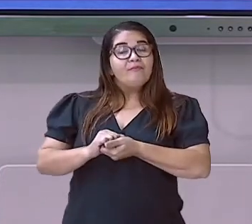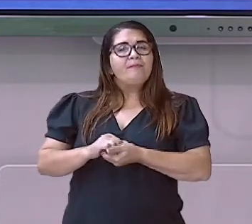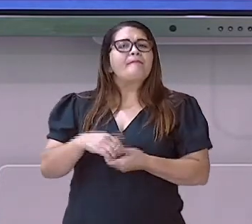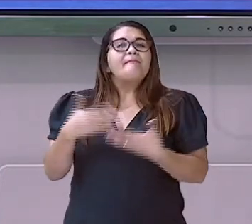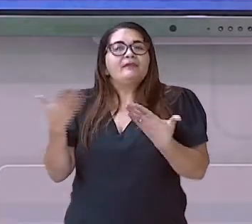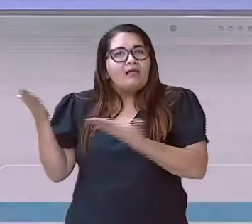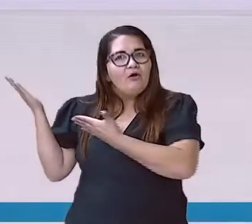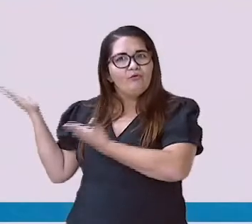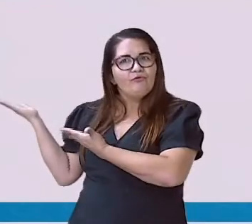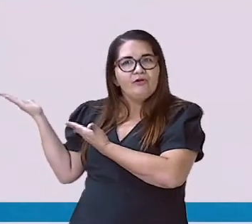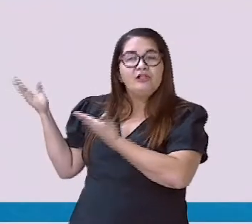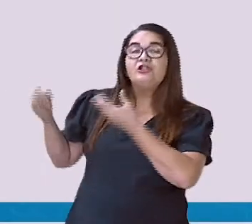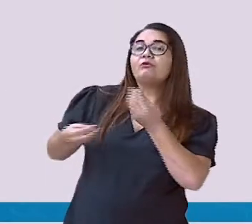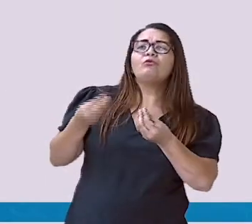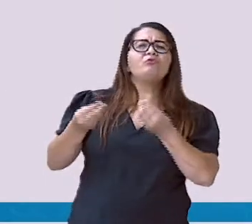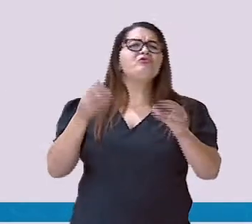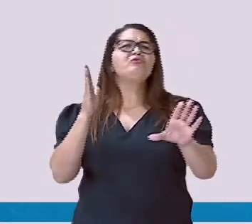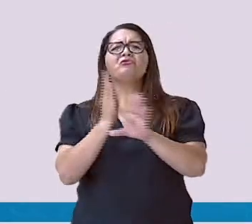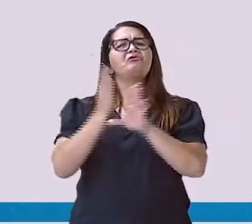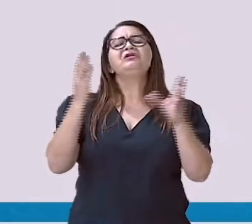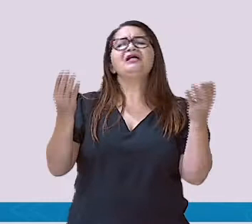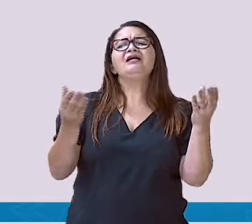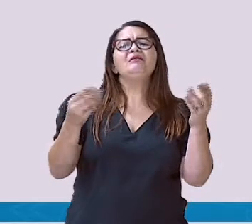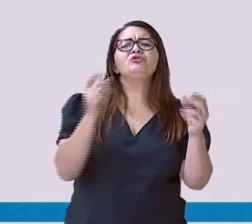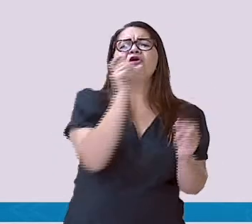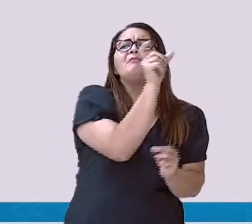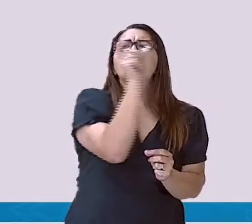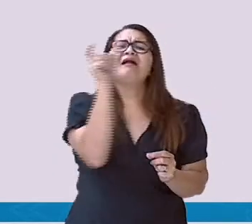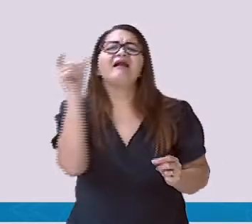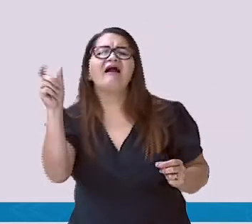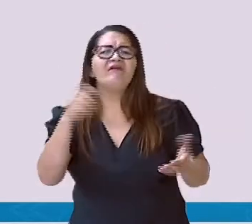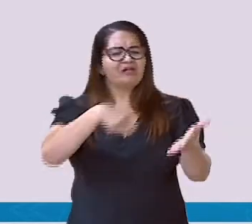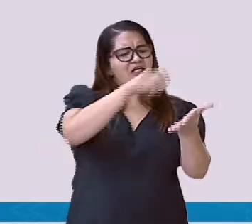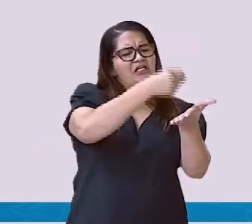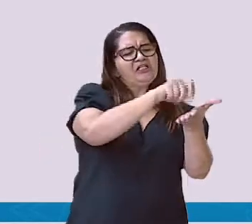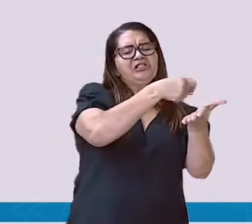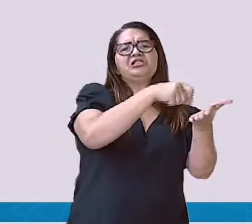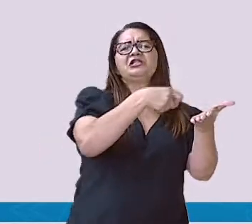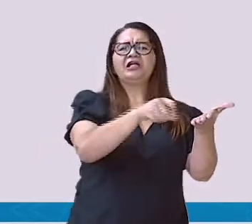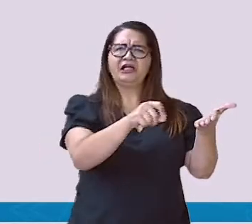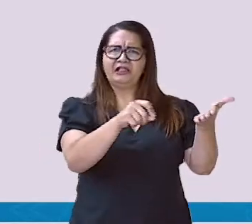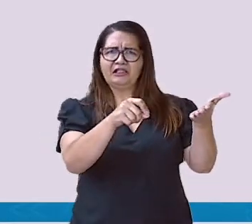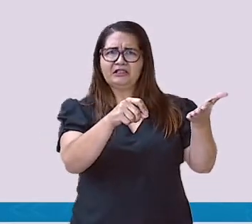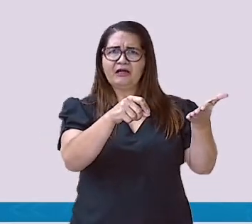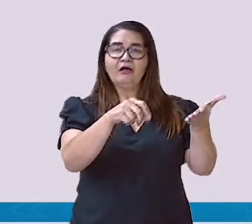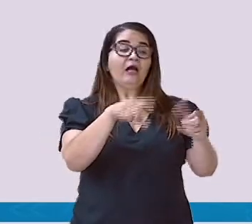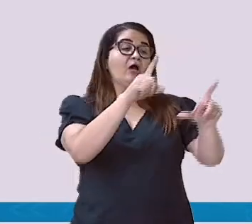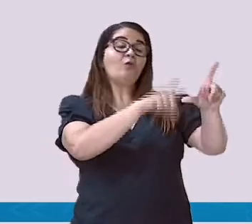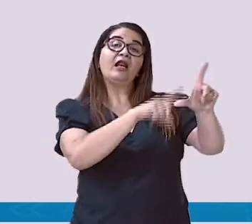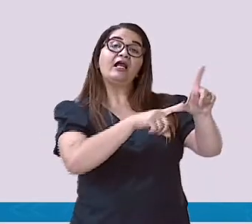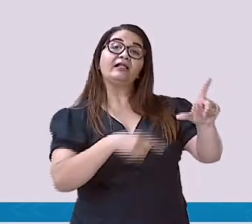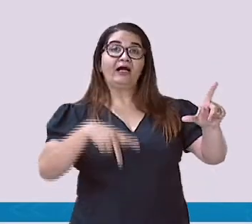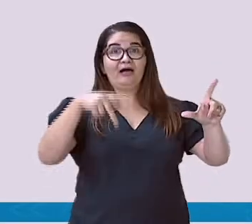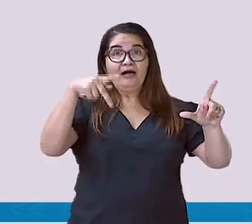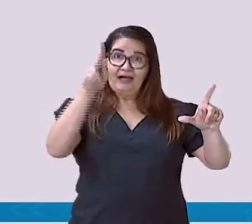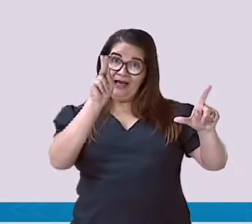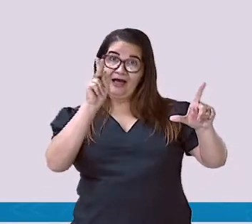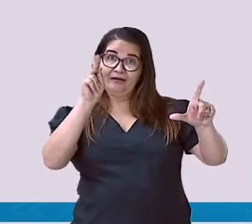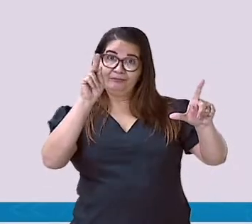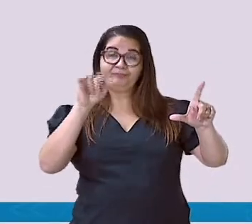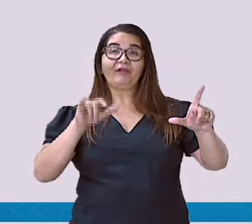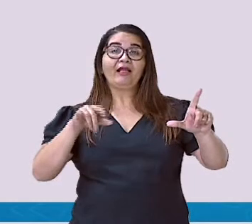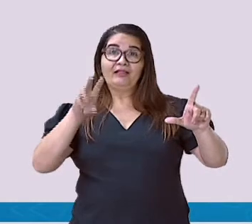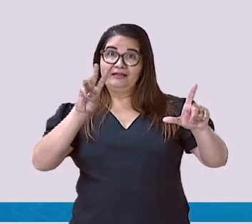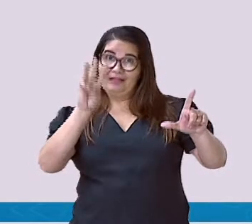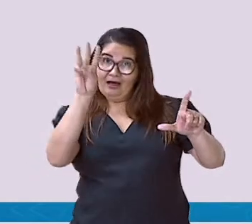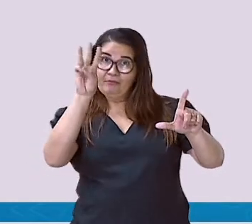Nós não encontramos muitas palavras escritas com a letra K, W e Y, porque